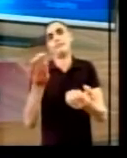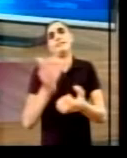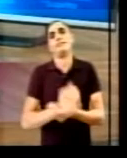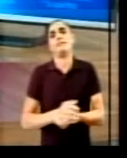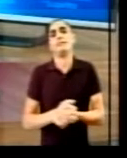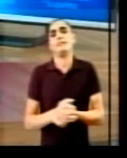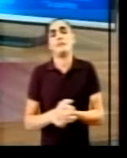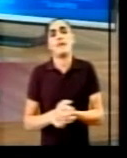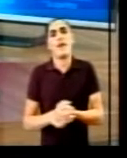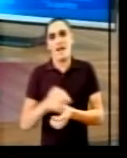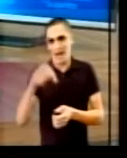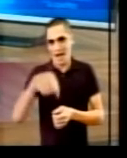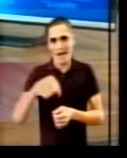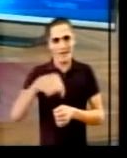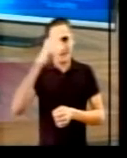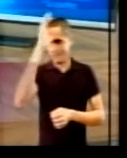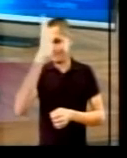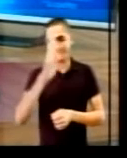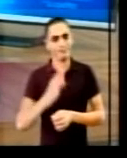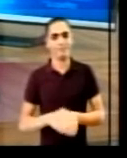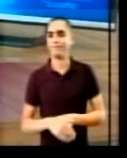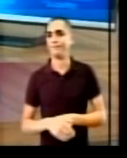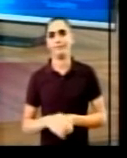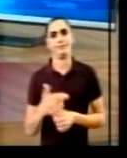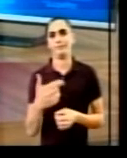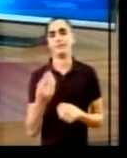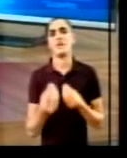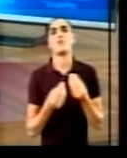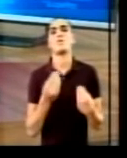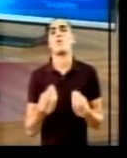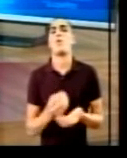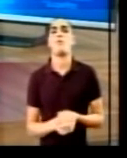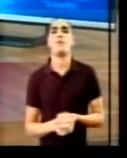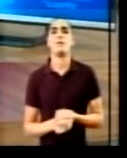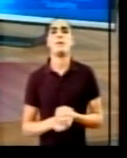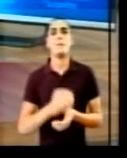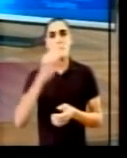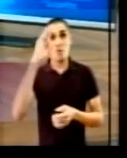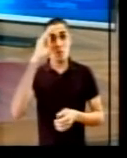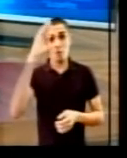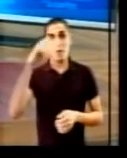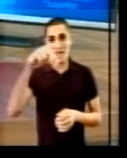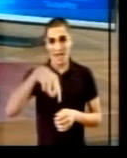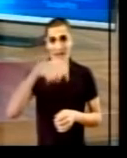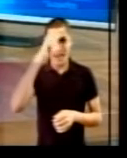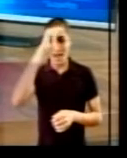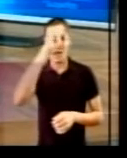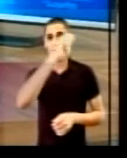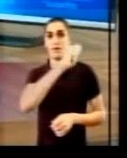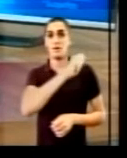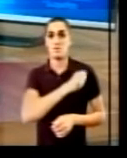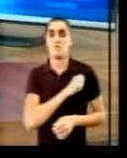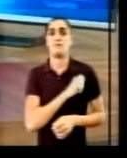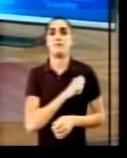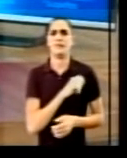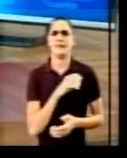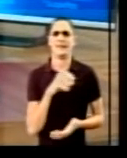dá. Principalmente São José do Rio Preto, que é um centro de região de mais ou